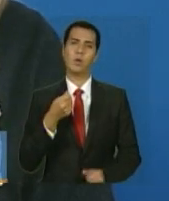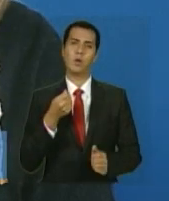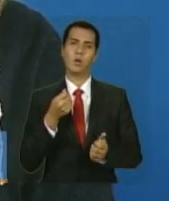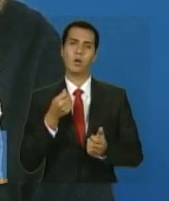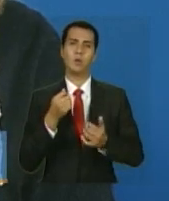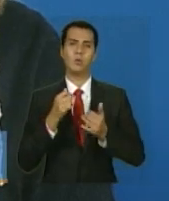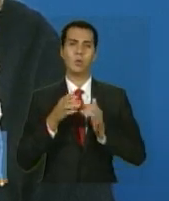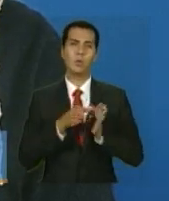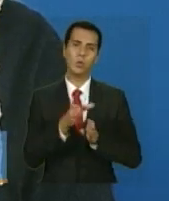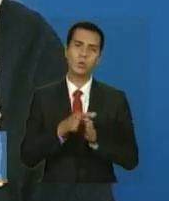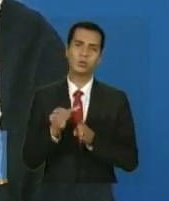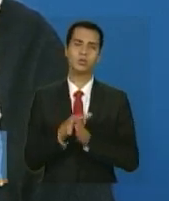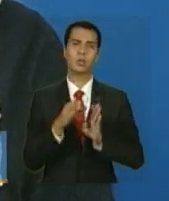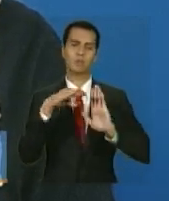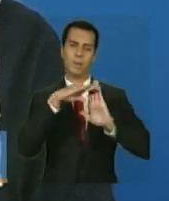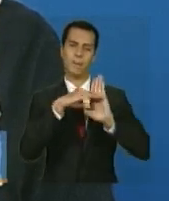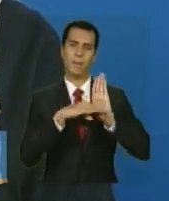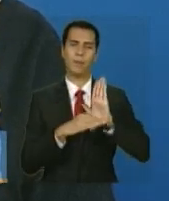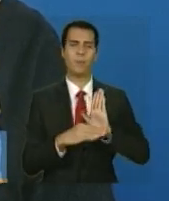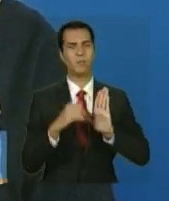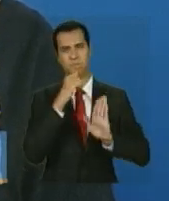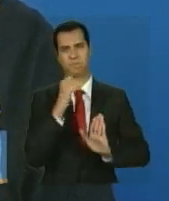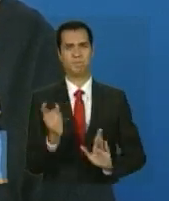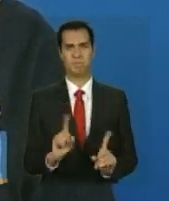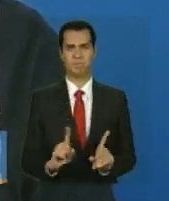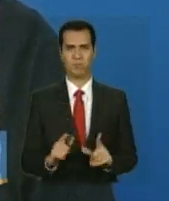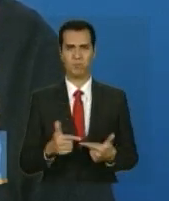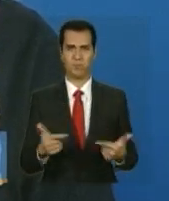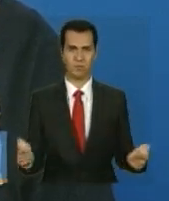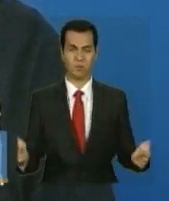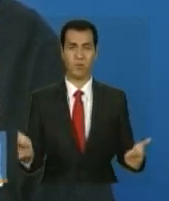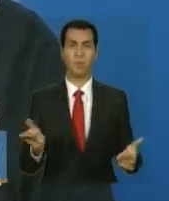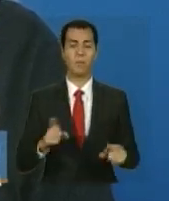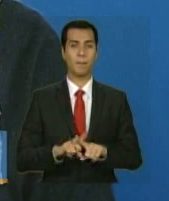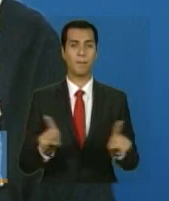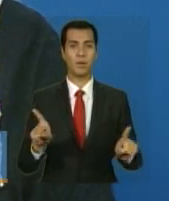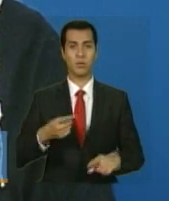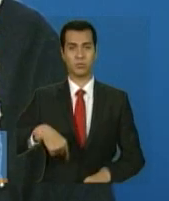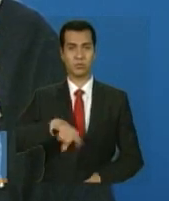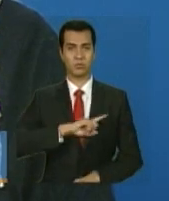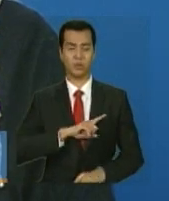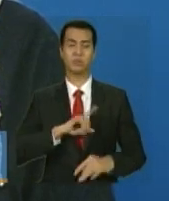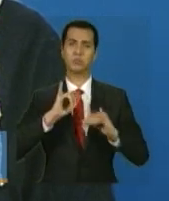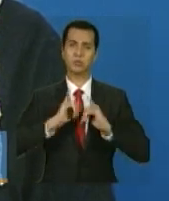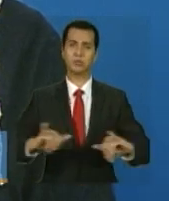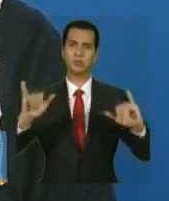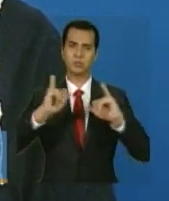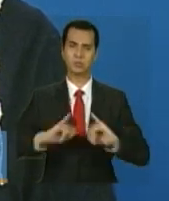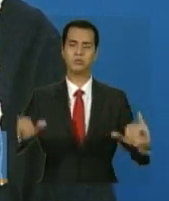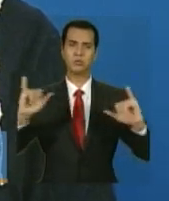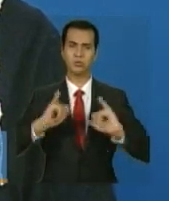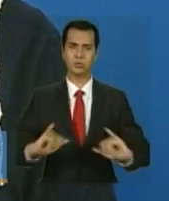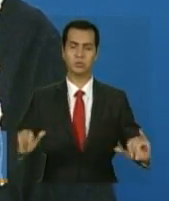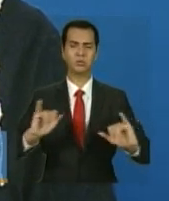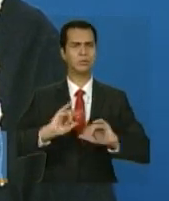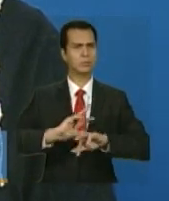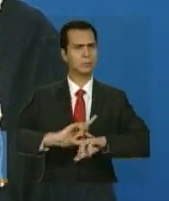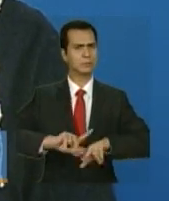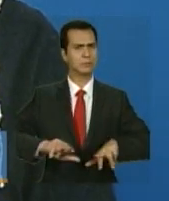operacional específica para esse campo, mas nós estamos divulgando de todas as formas. Já foi feito